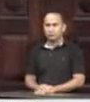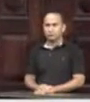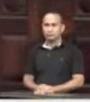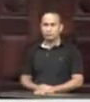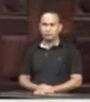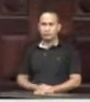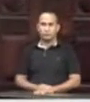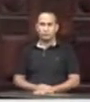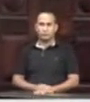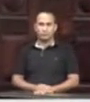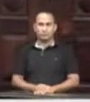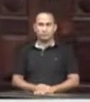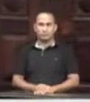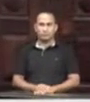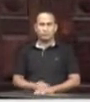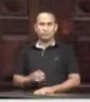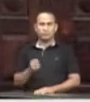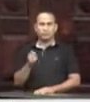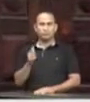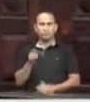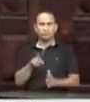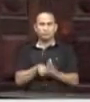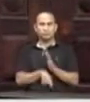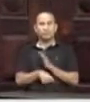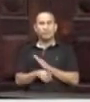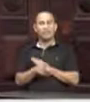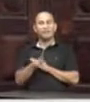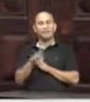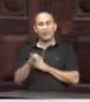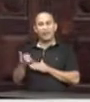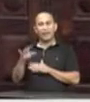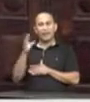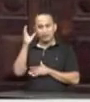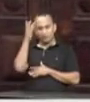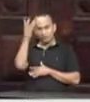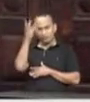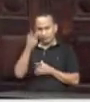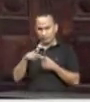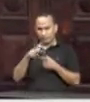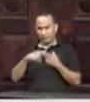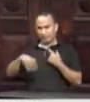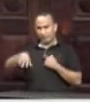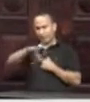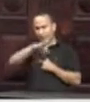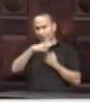tão baixo que vai resolver o problema da área da segurança. Não é.